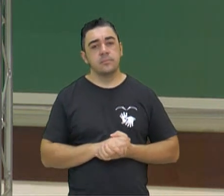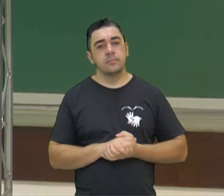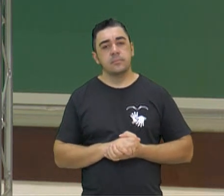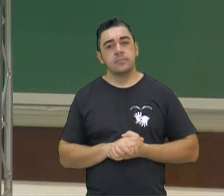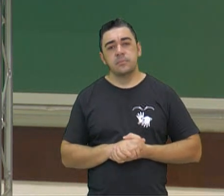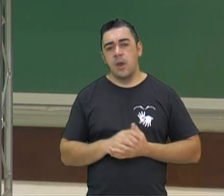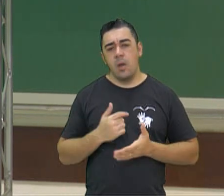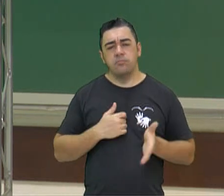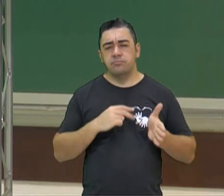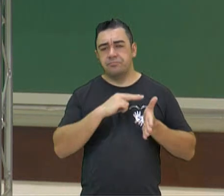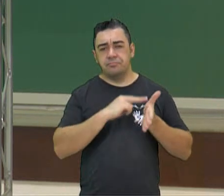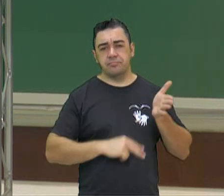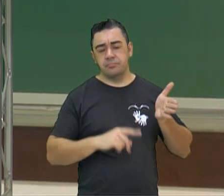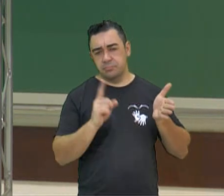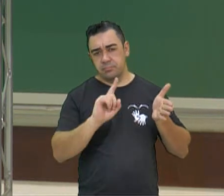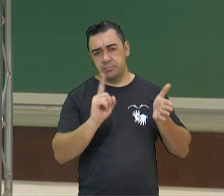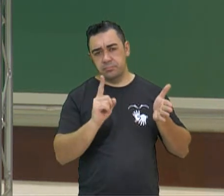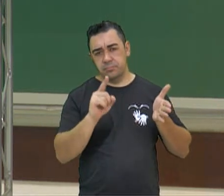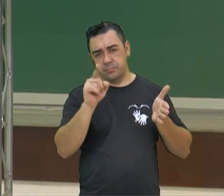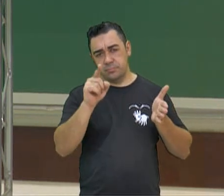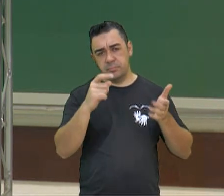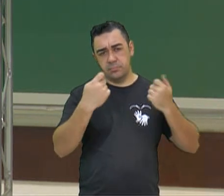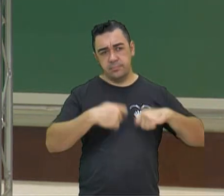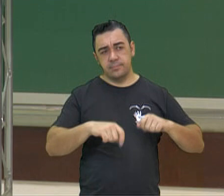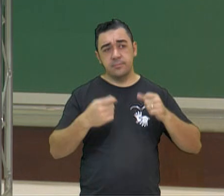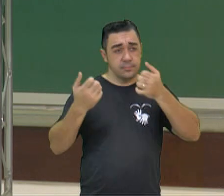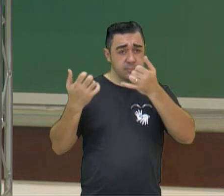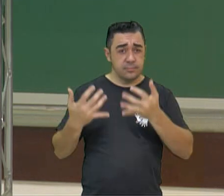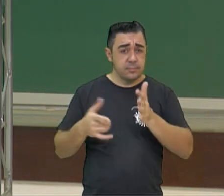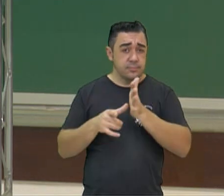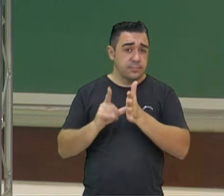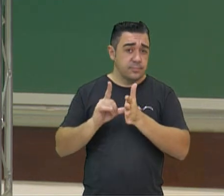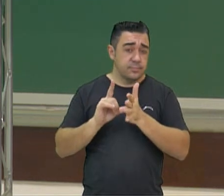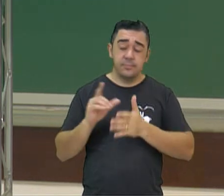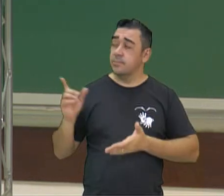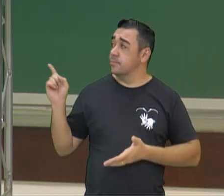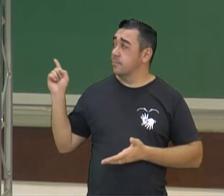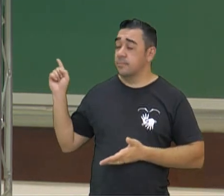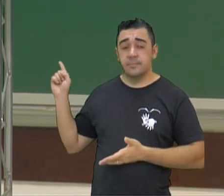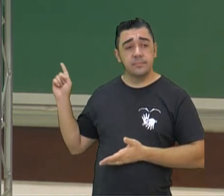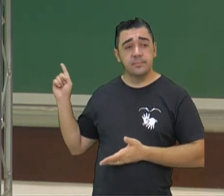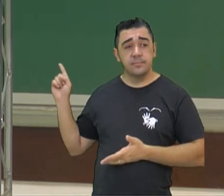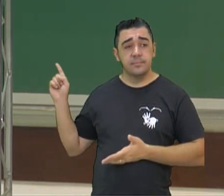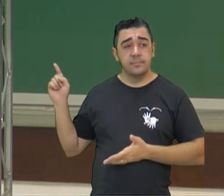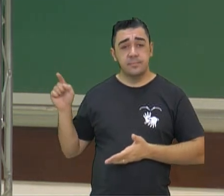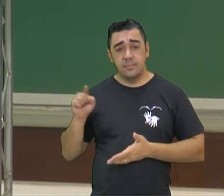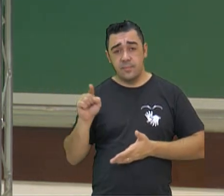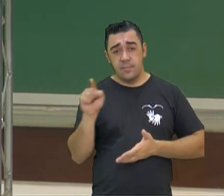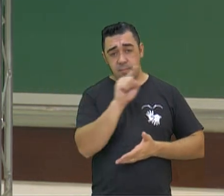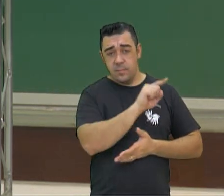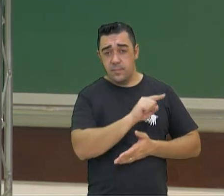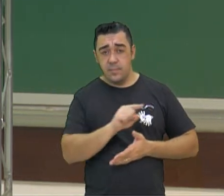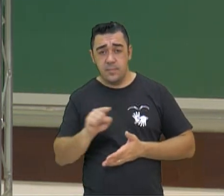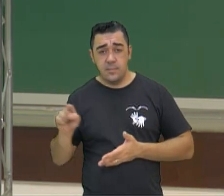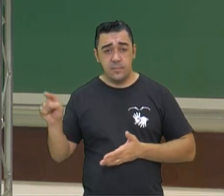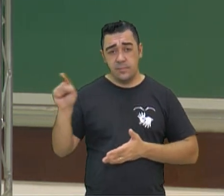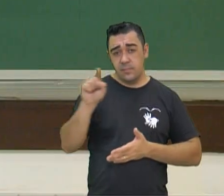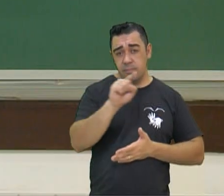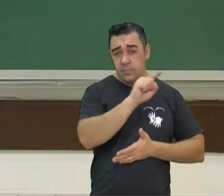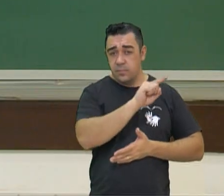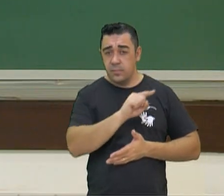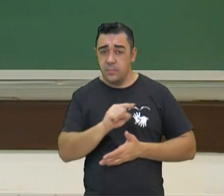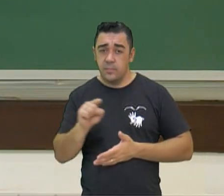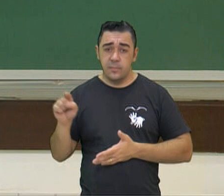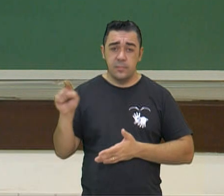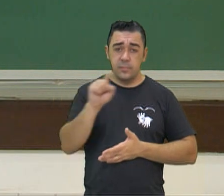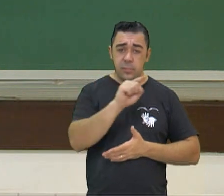eu não vou ler para você, porque é o que eu falei antes, expliquei, ó. É a área que ocupa o Sahel que você deve